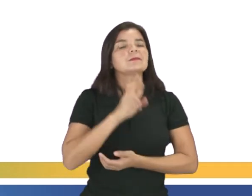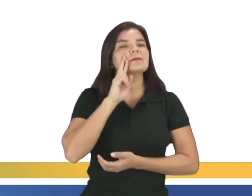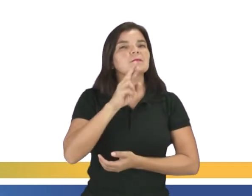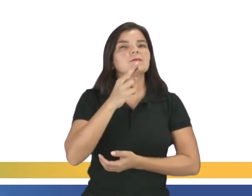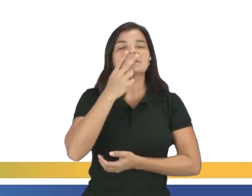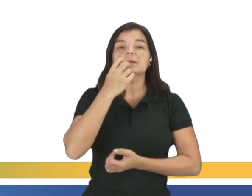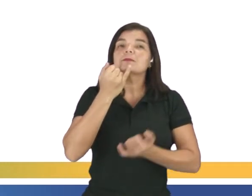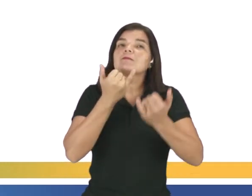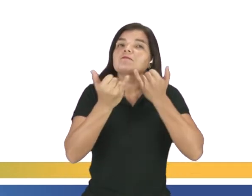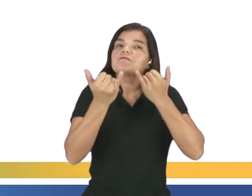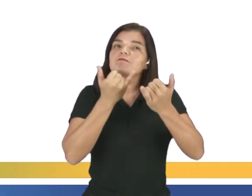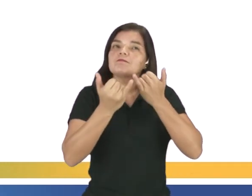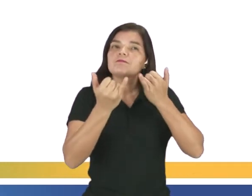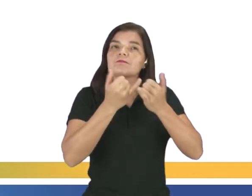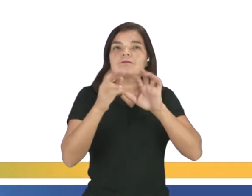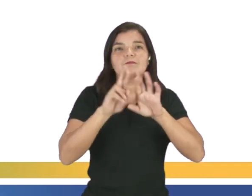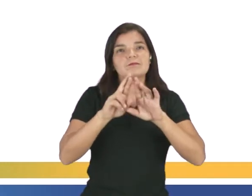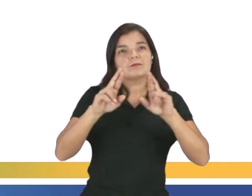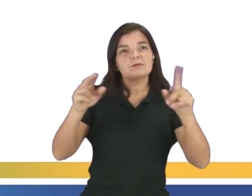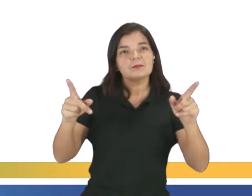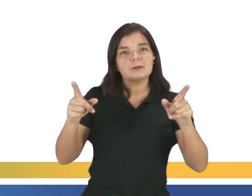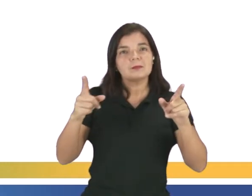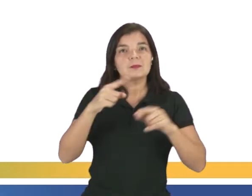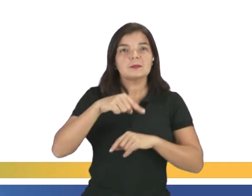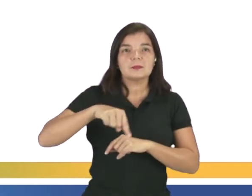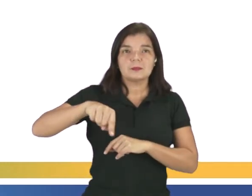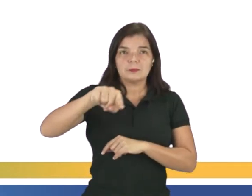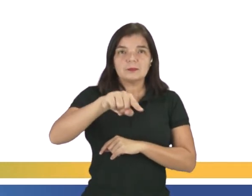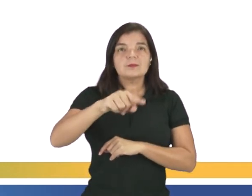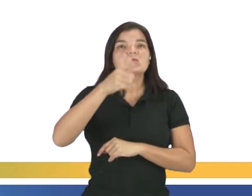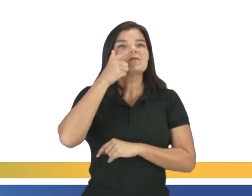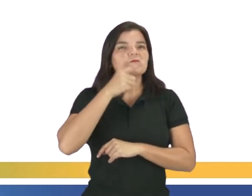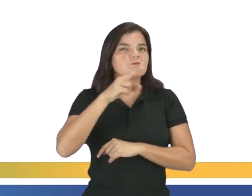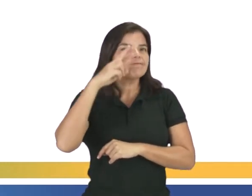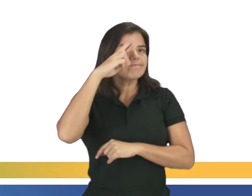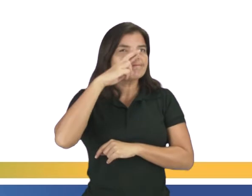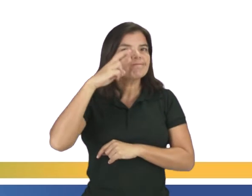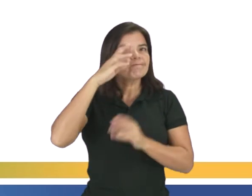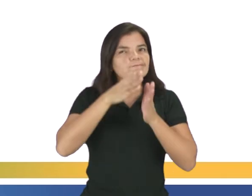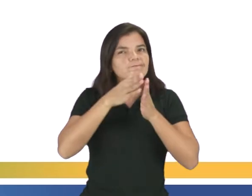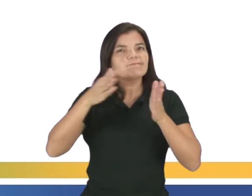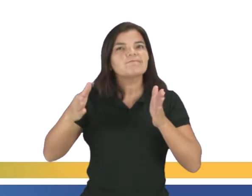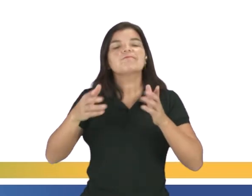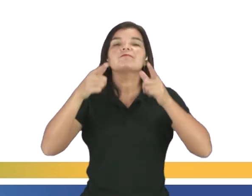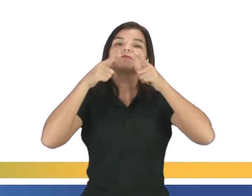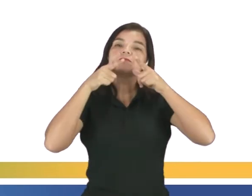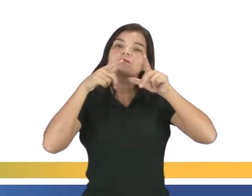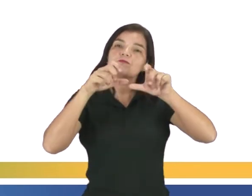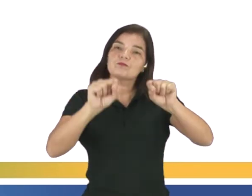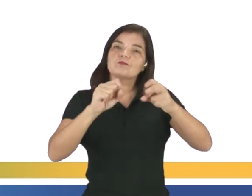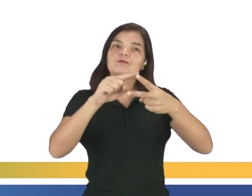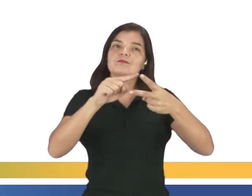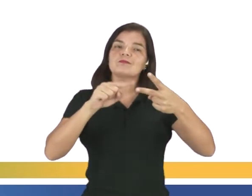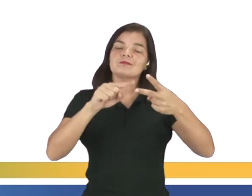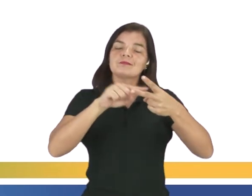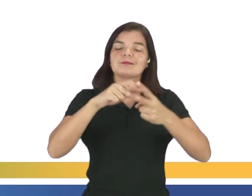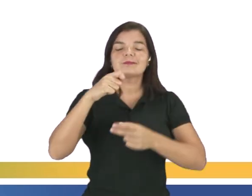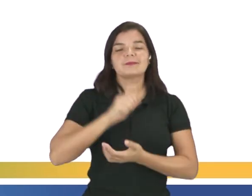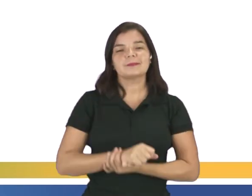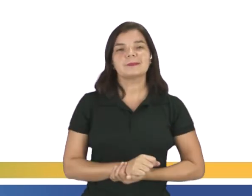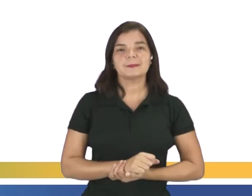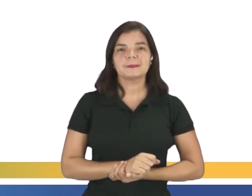e responda: quais as semelhanças e diferenças que você observa durante a apreciação dessas duas